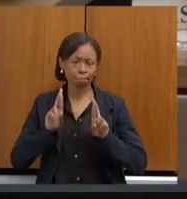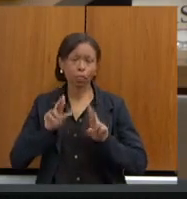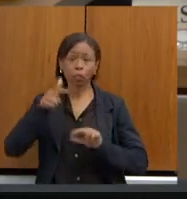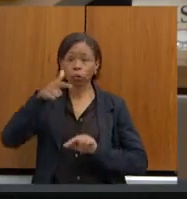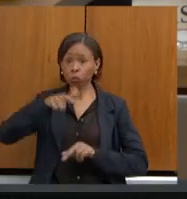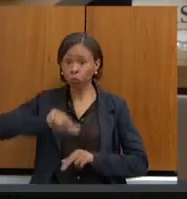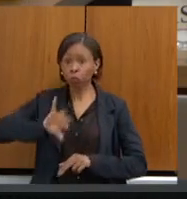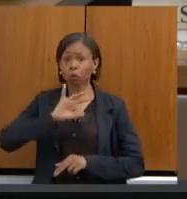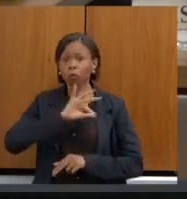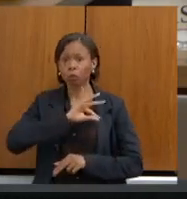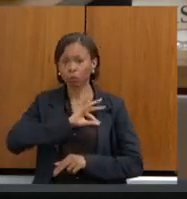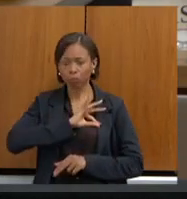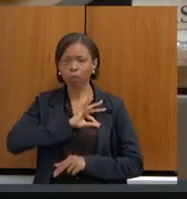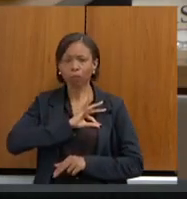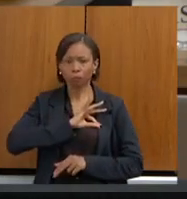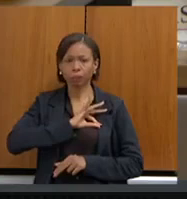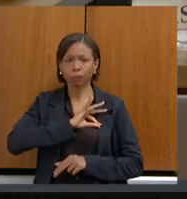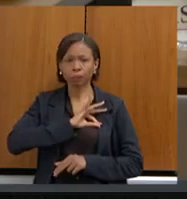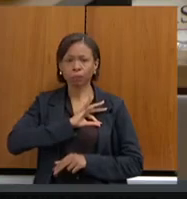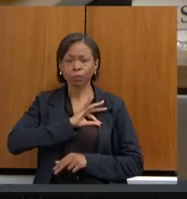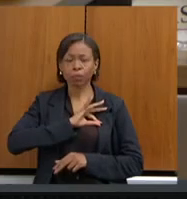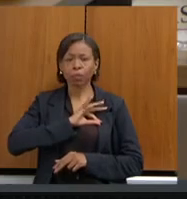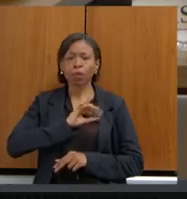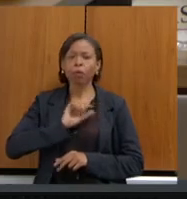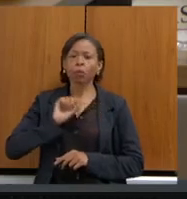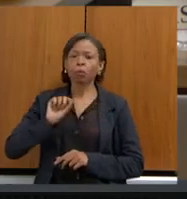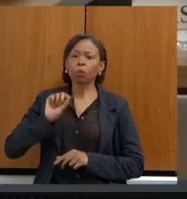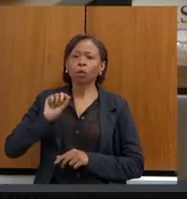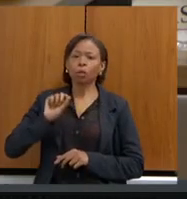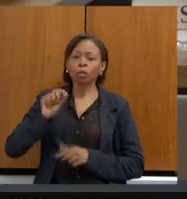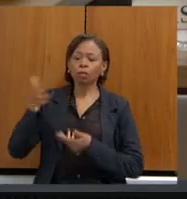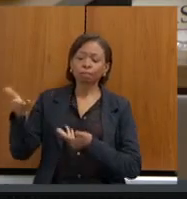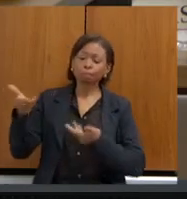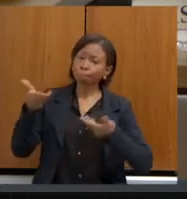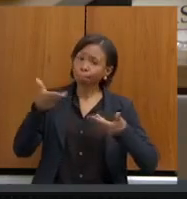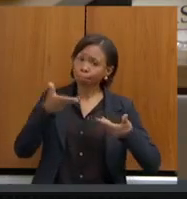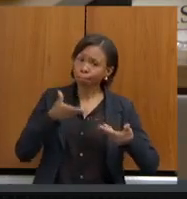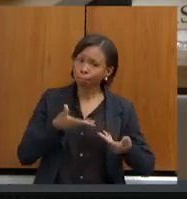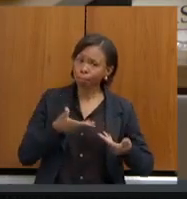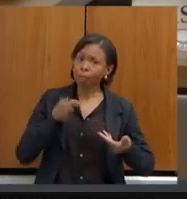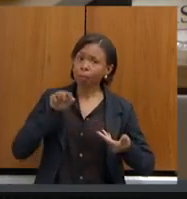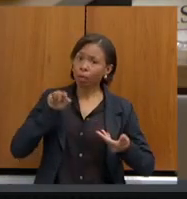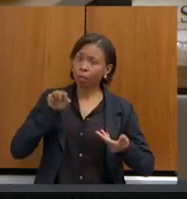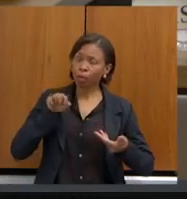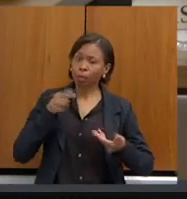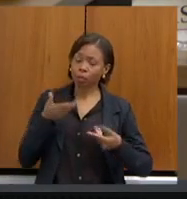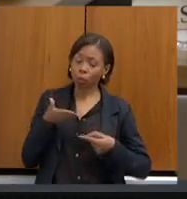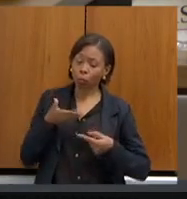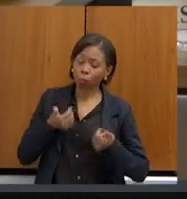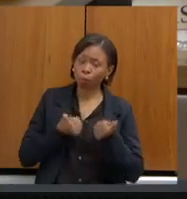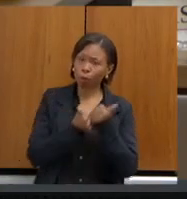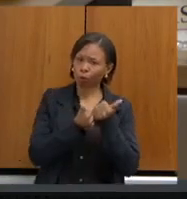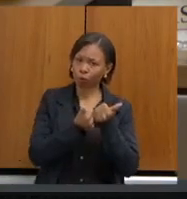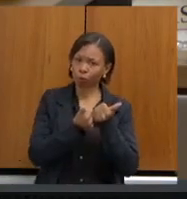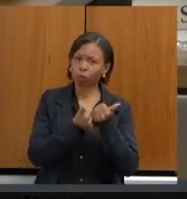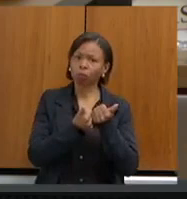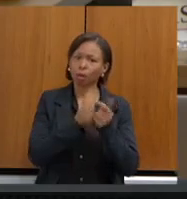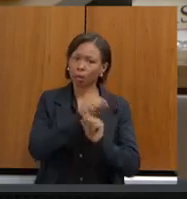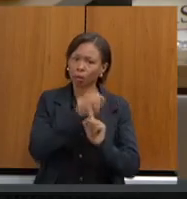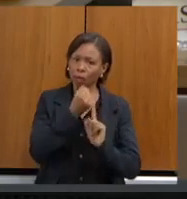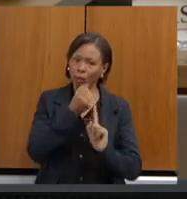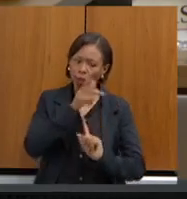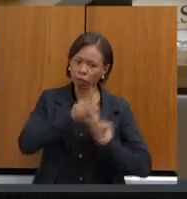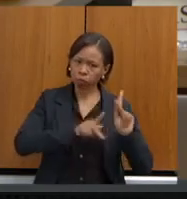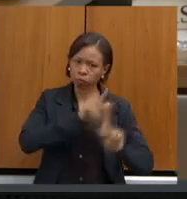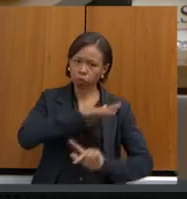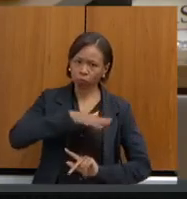mais uma vez ela foi protagonista ela foi chamada para se colocar LED em apoio à população toma polícia passa passou a